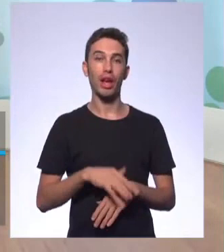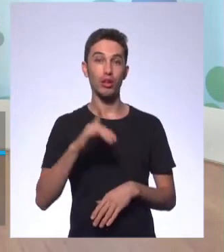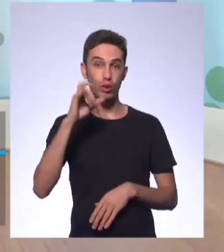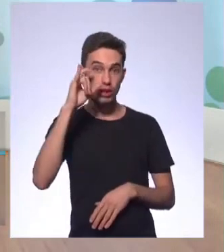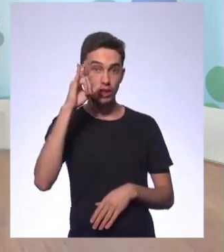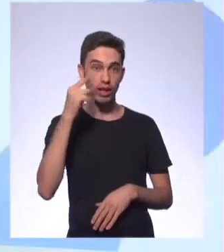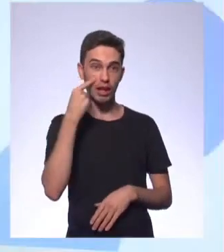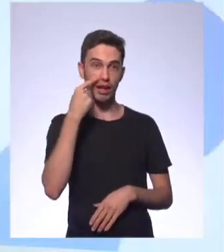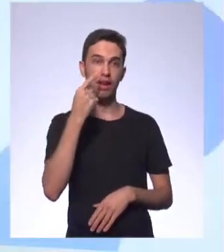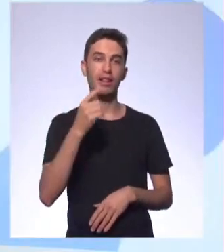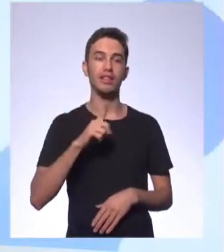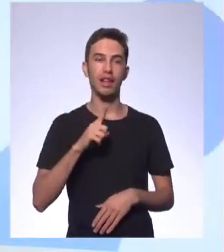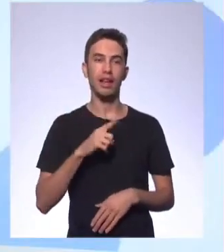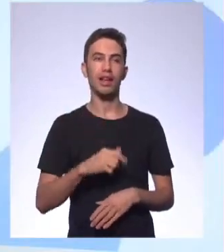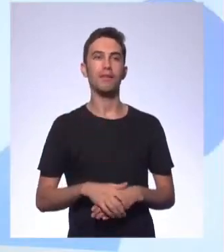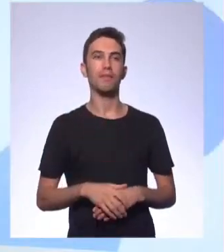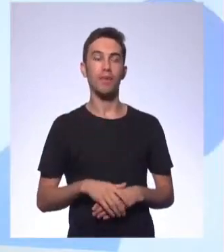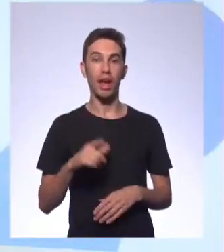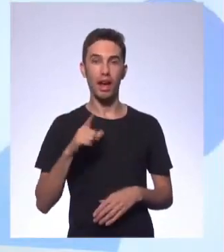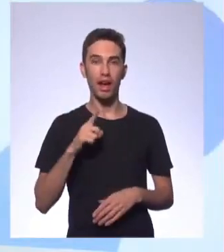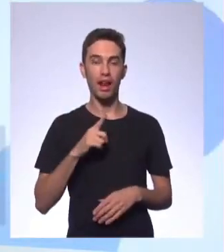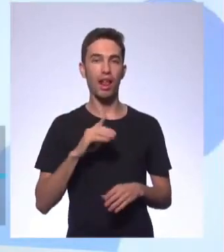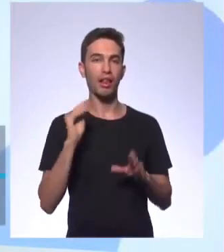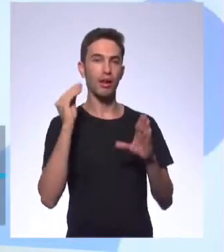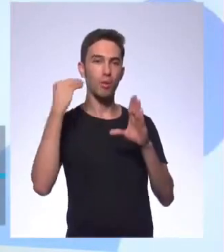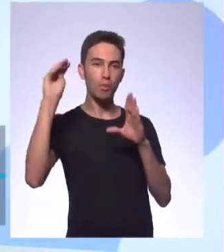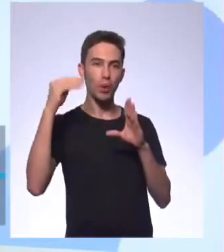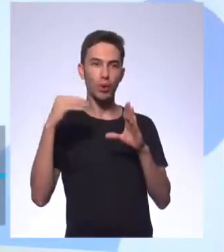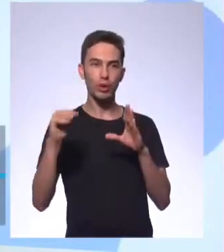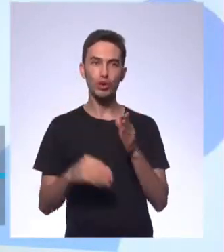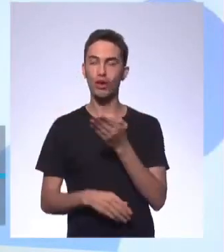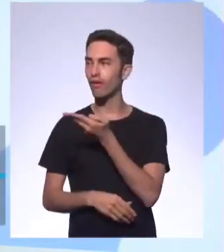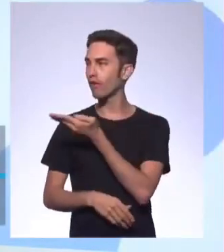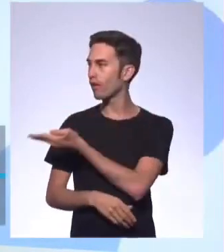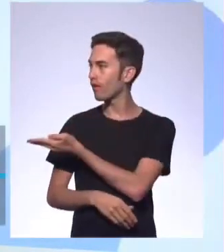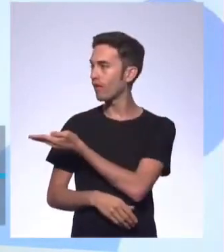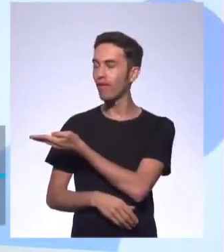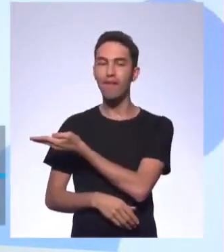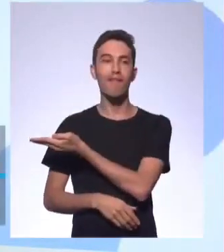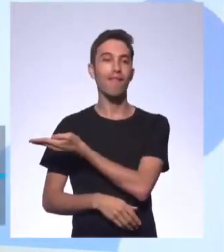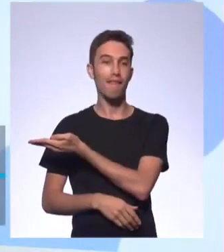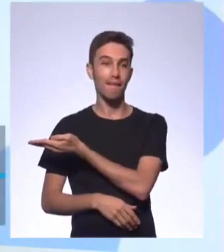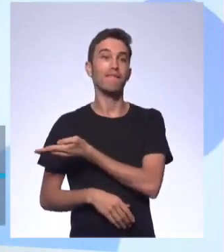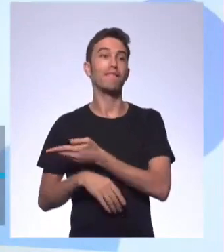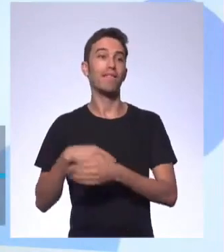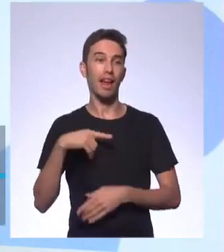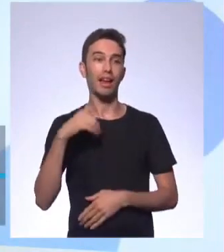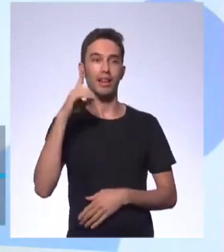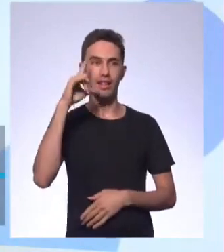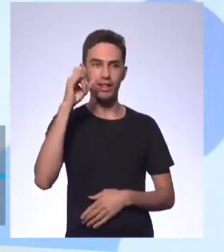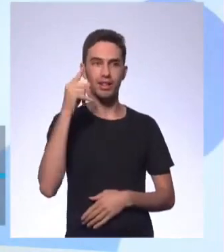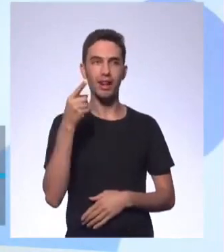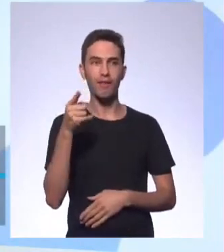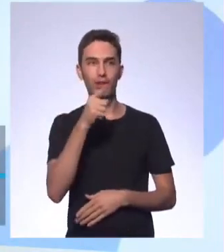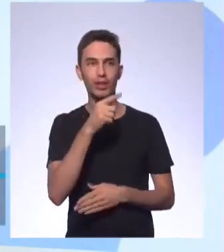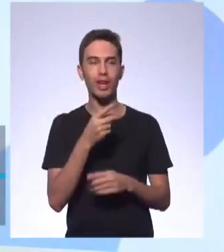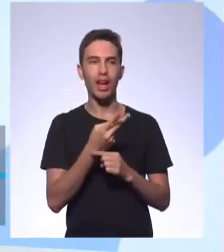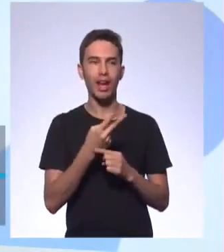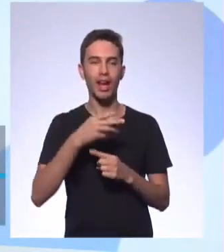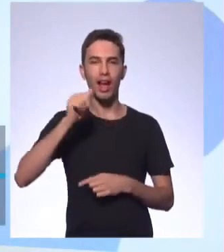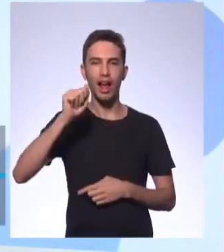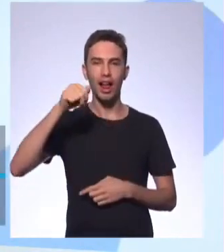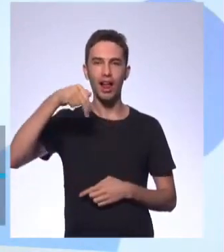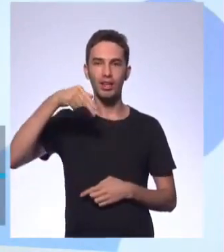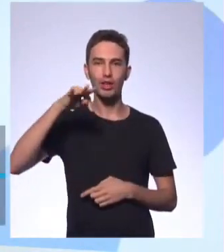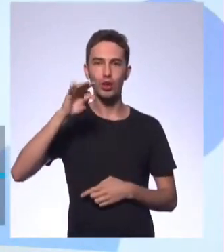Portuguesa, CMSP_EM. Lá tem um post falando, olha, qual foi o livro que te despertou amor pela leitura? E o meu foi a Antologia Poética, de